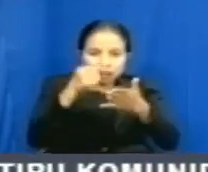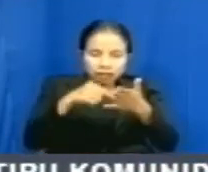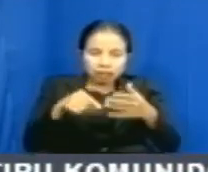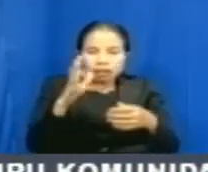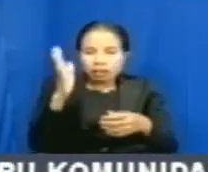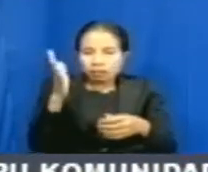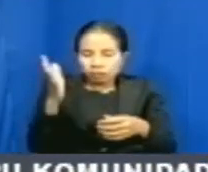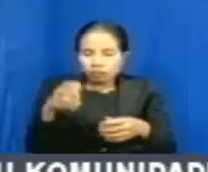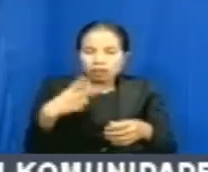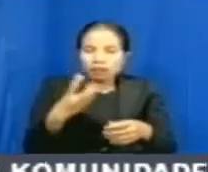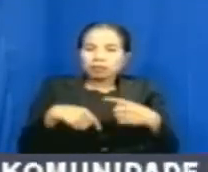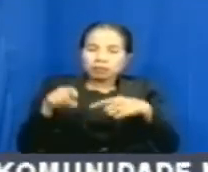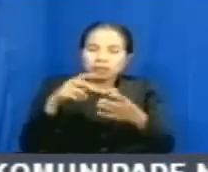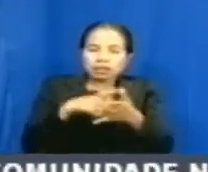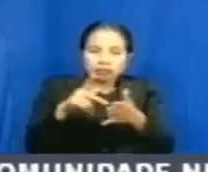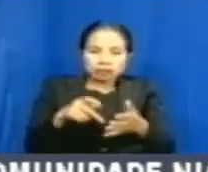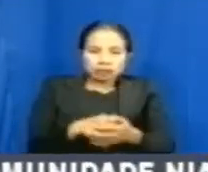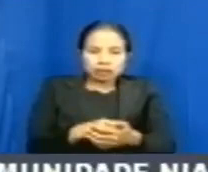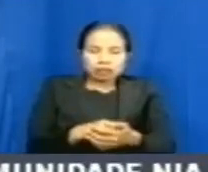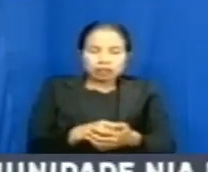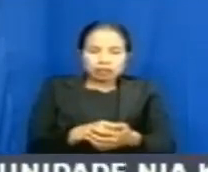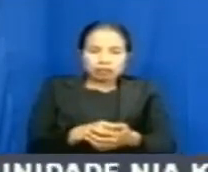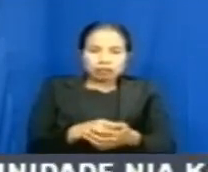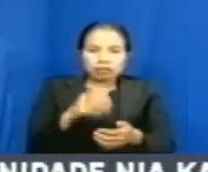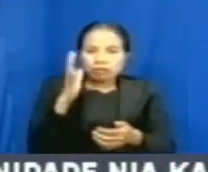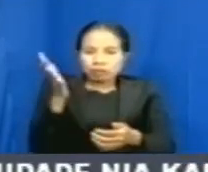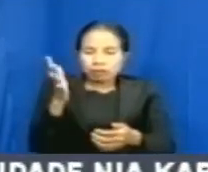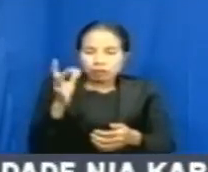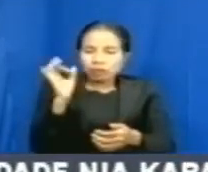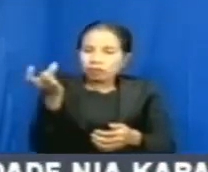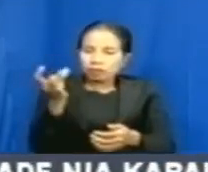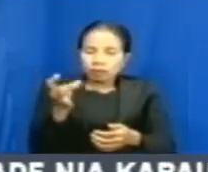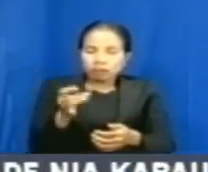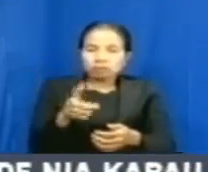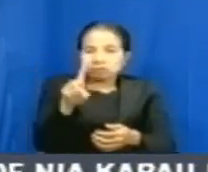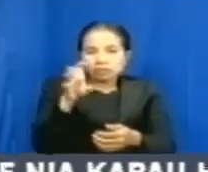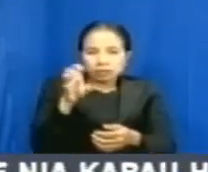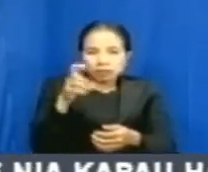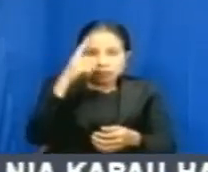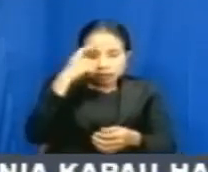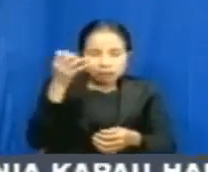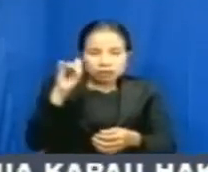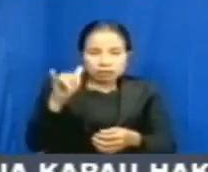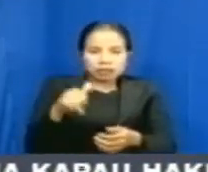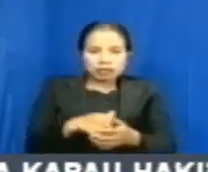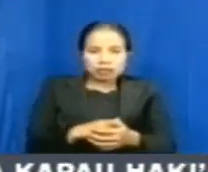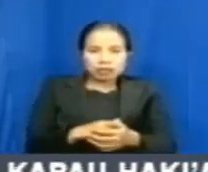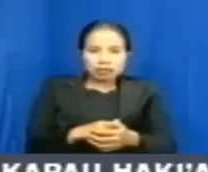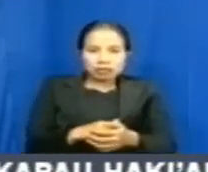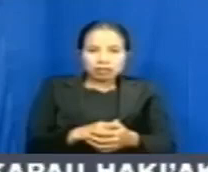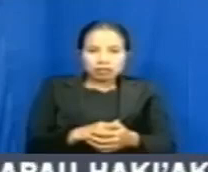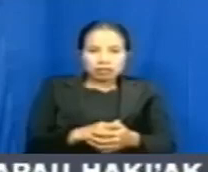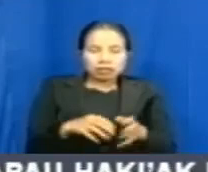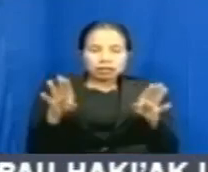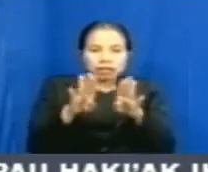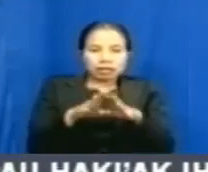querer do pulo a mim, Bacelo. A mim, cona limpulo, balo lapampulo, balo seratus, tanda sira balo reben, balo la